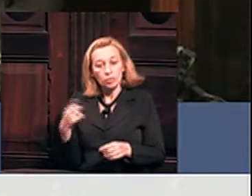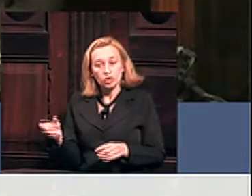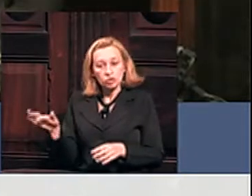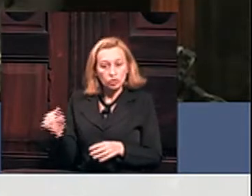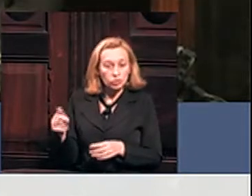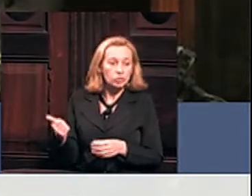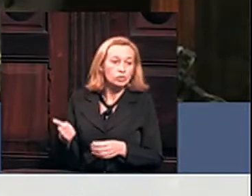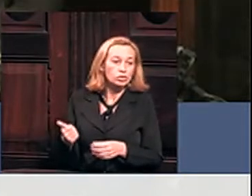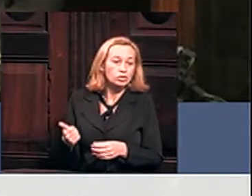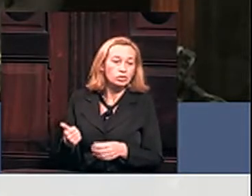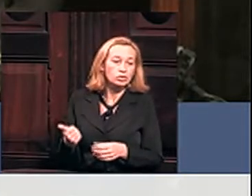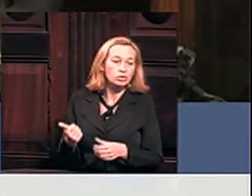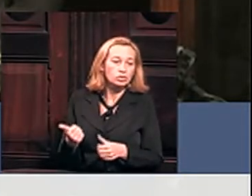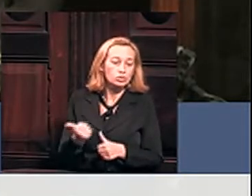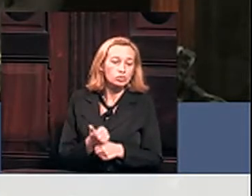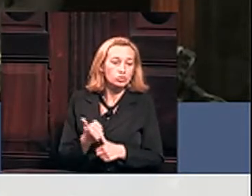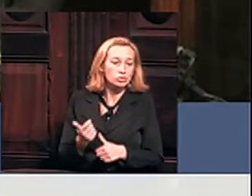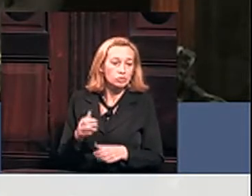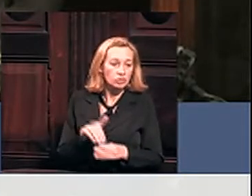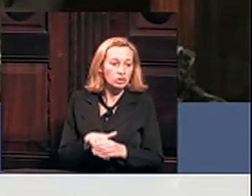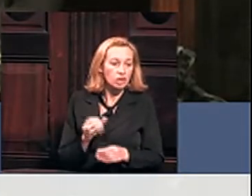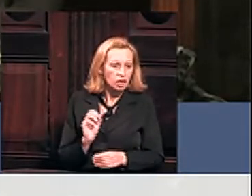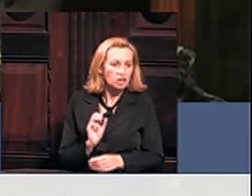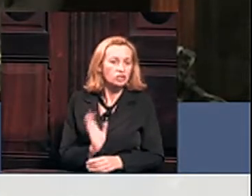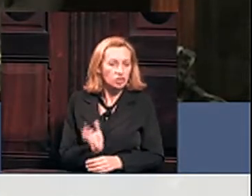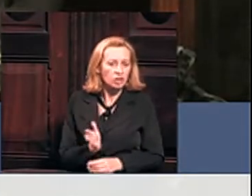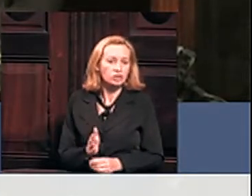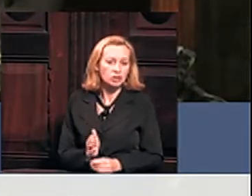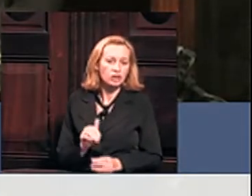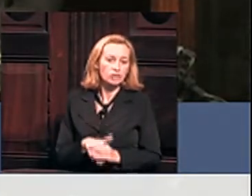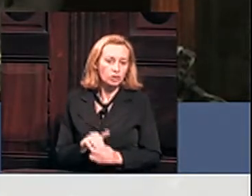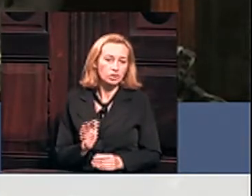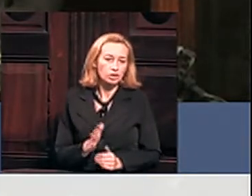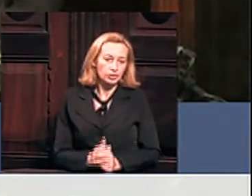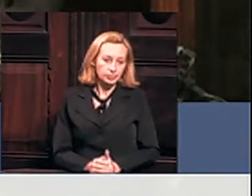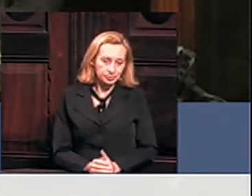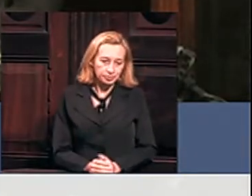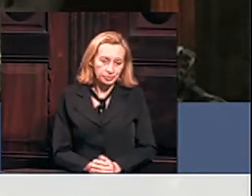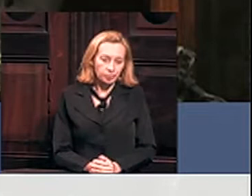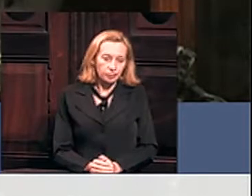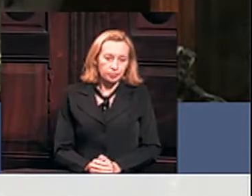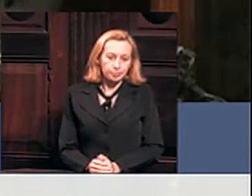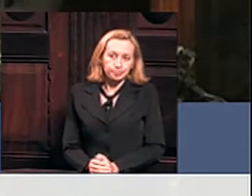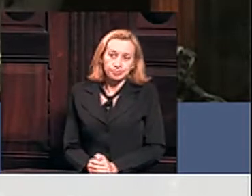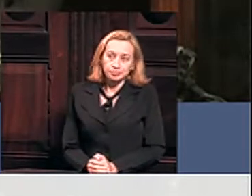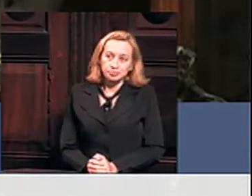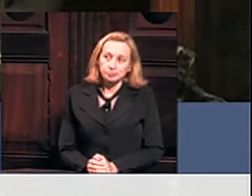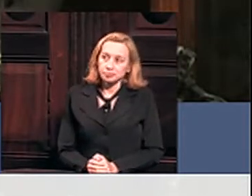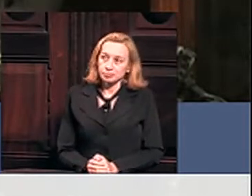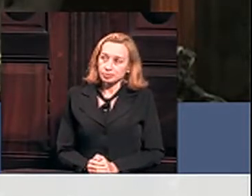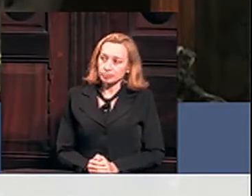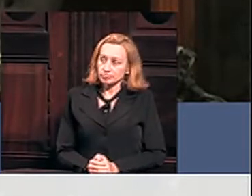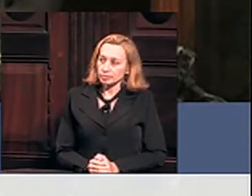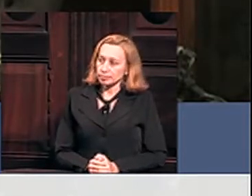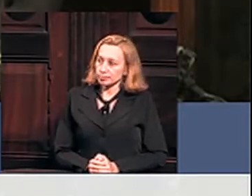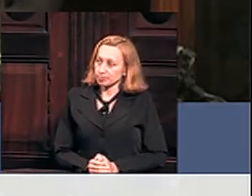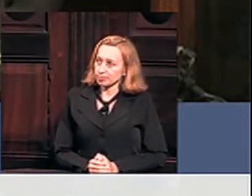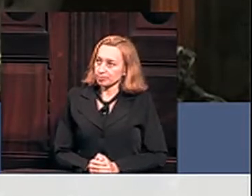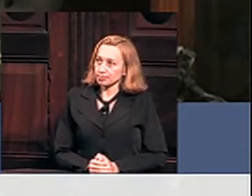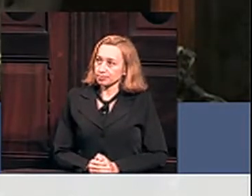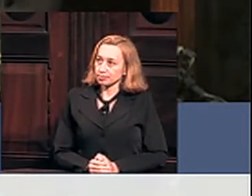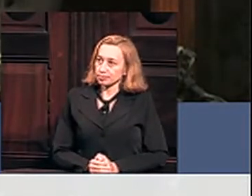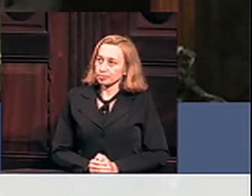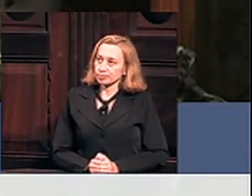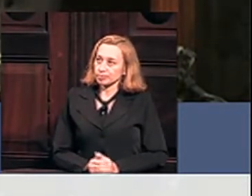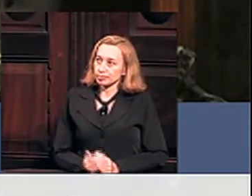gente avançou tanto, deputado. Nós votamos. Então, eu que vou fazer o apelo a ela também,